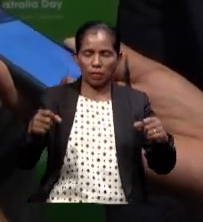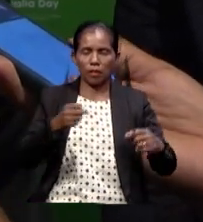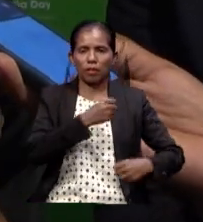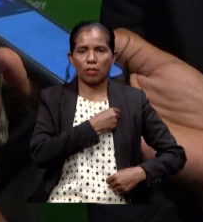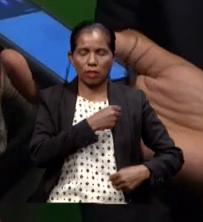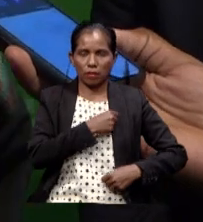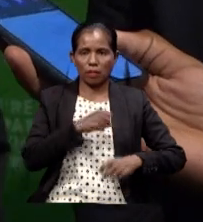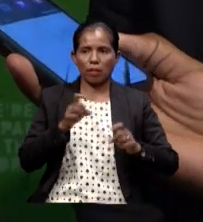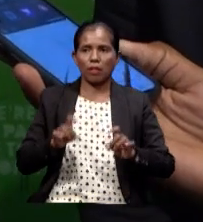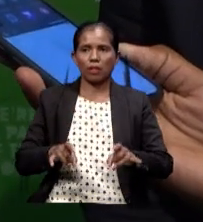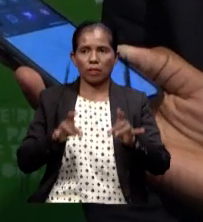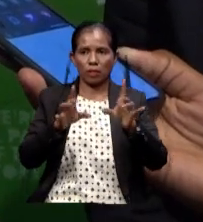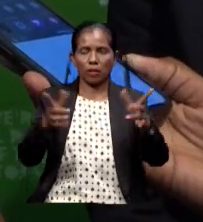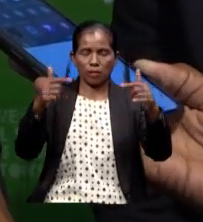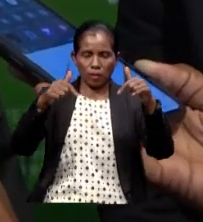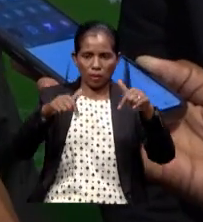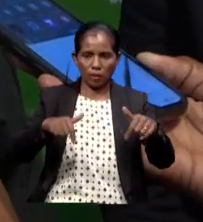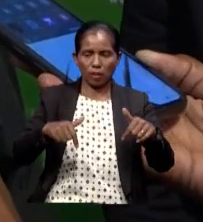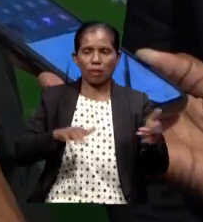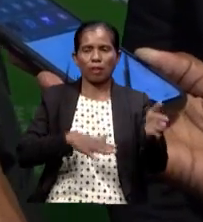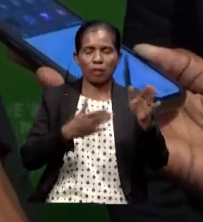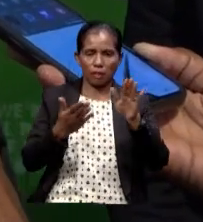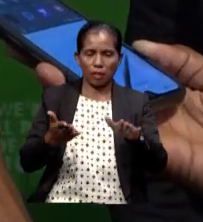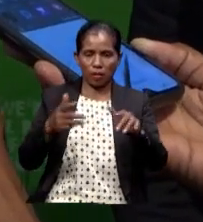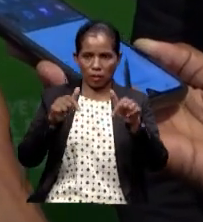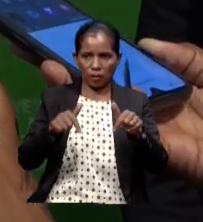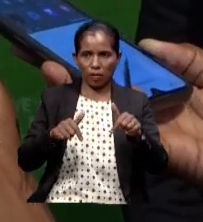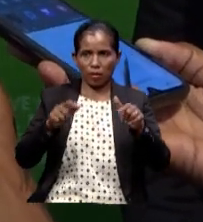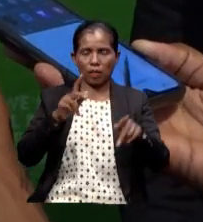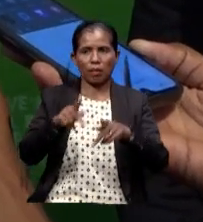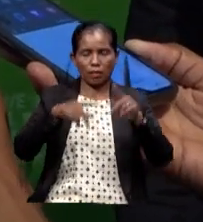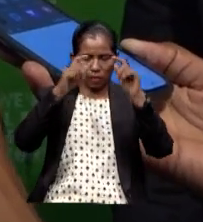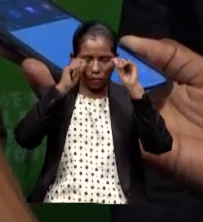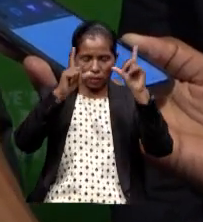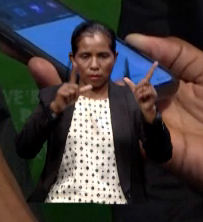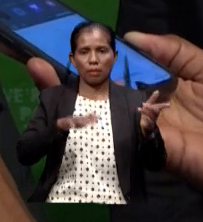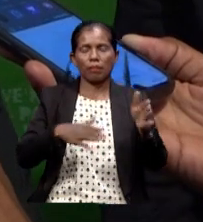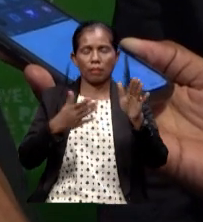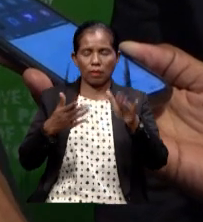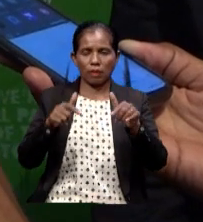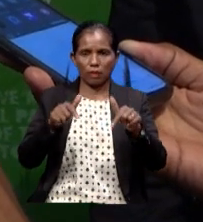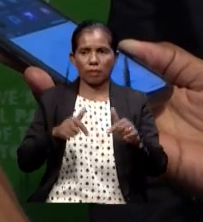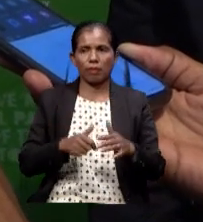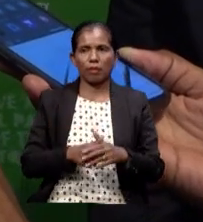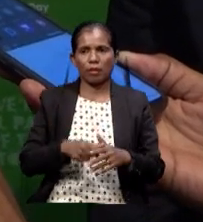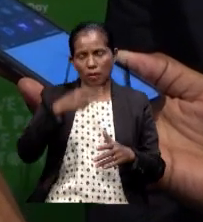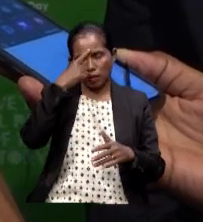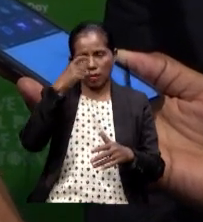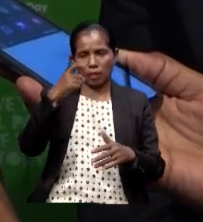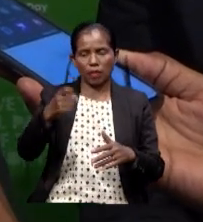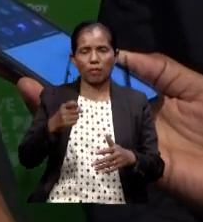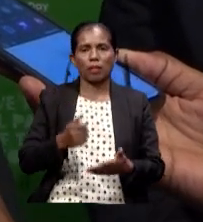australiano maiané, mate hané, Timor-Leste levou que de mos mate, tanning